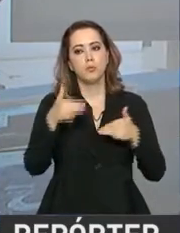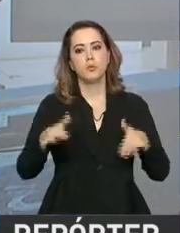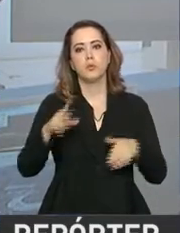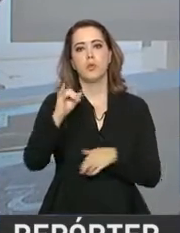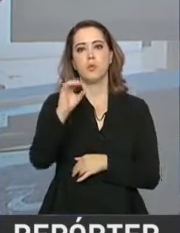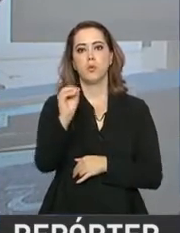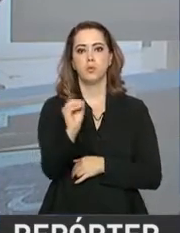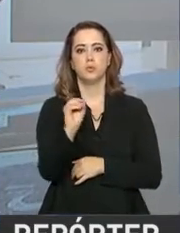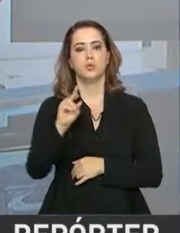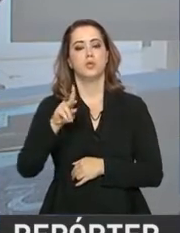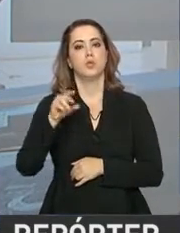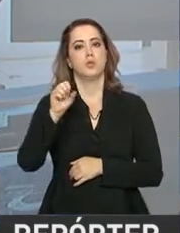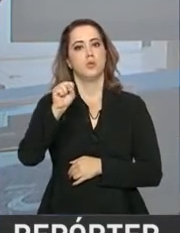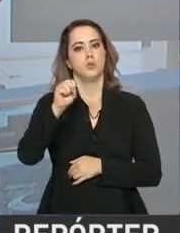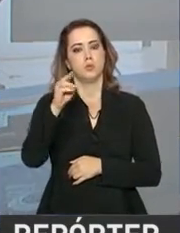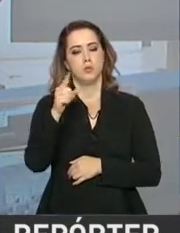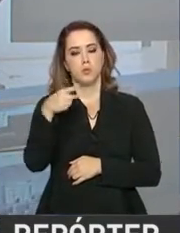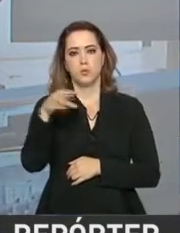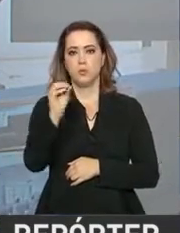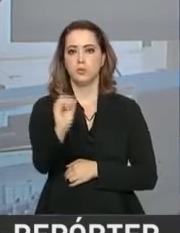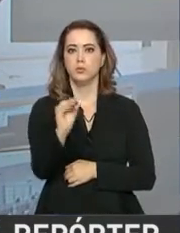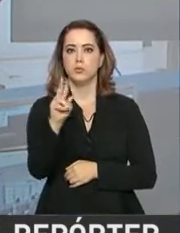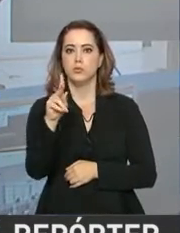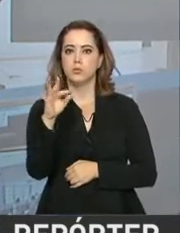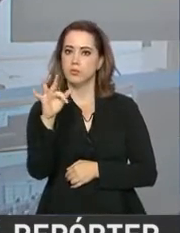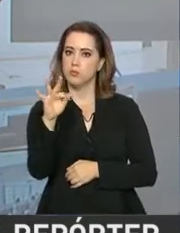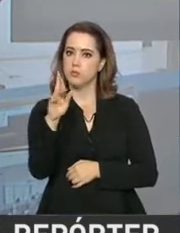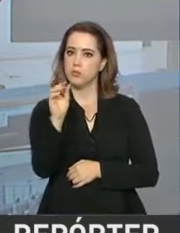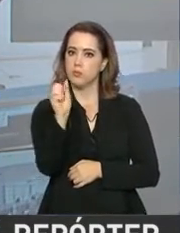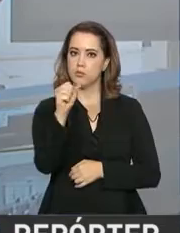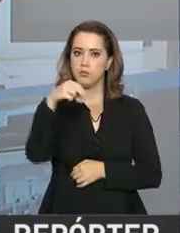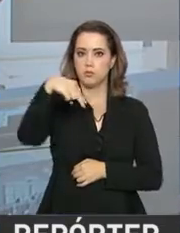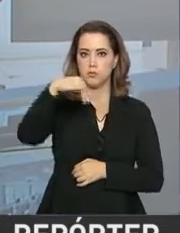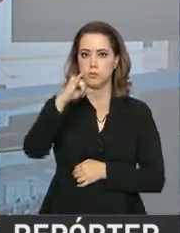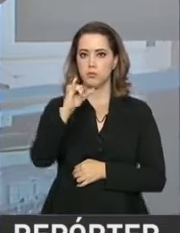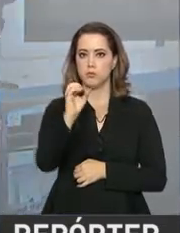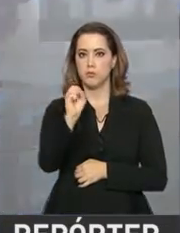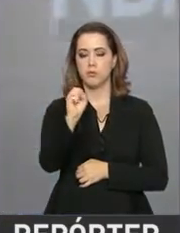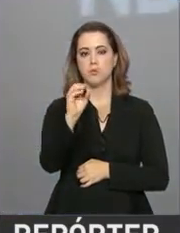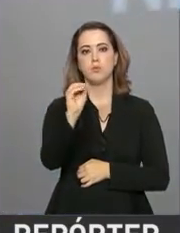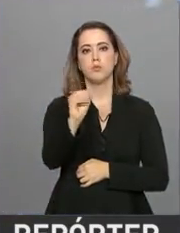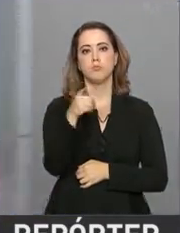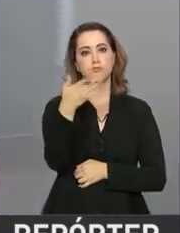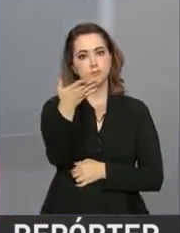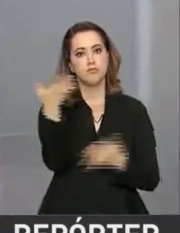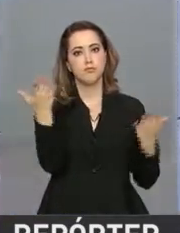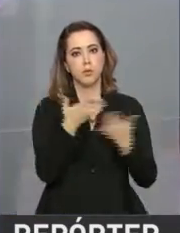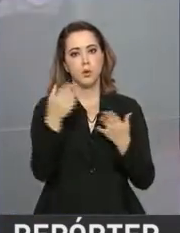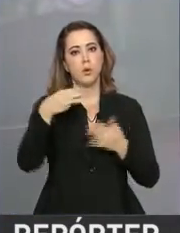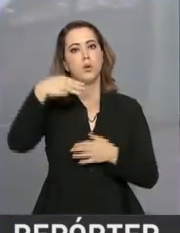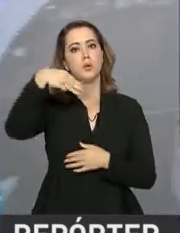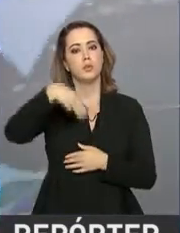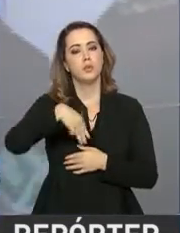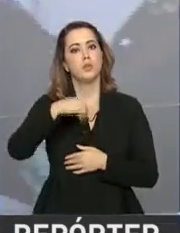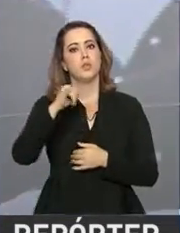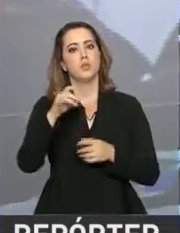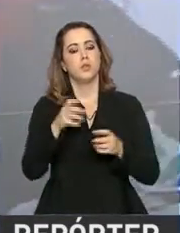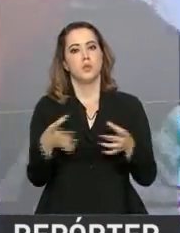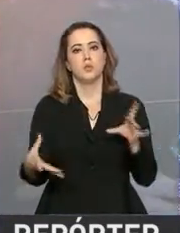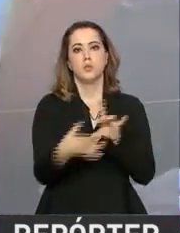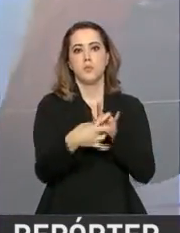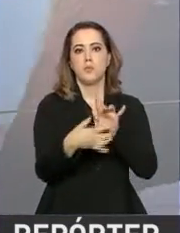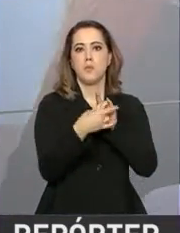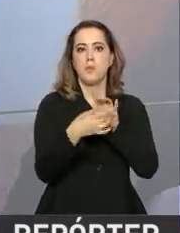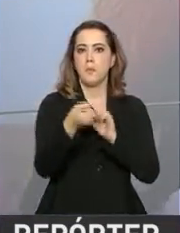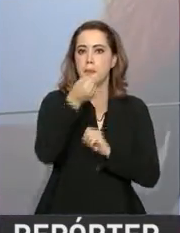da bacia hidrográfica do são francisco lançado na semana passada ao vivo do ministério da integração a repórter carolina beca